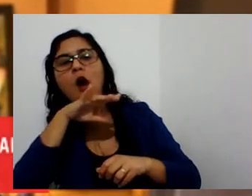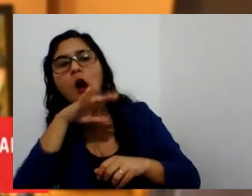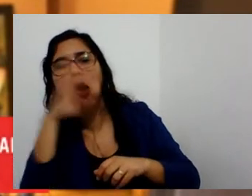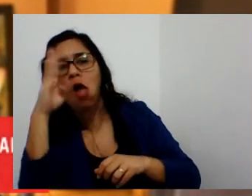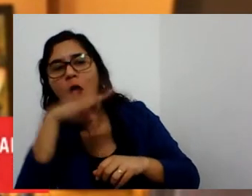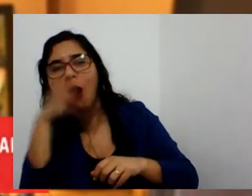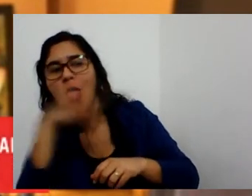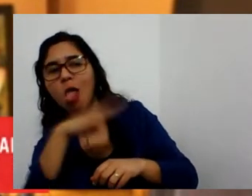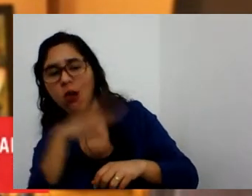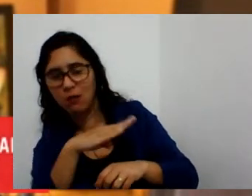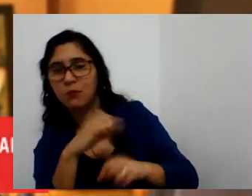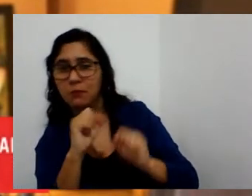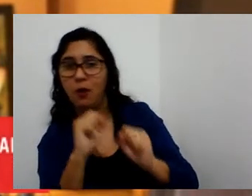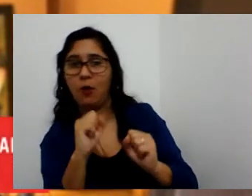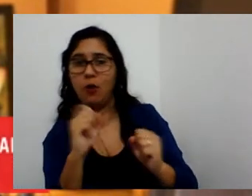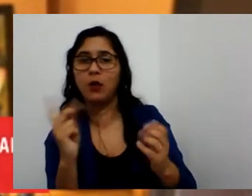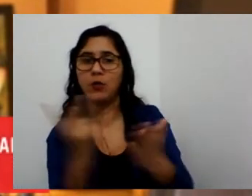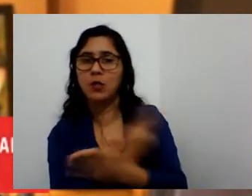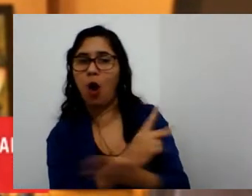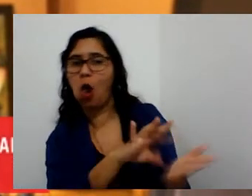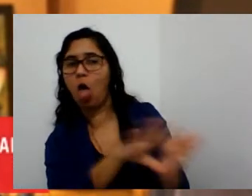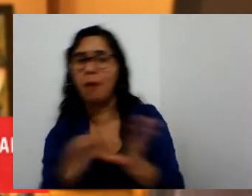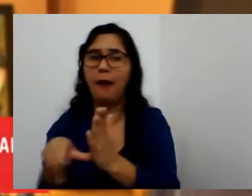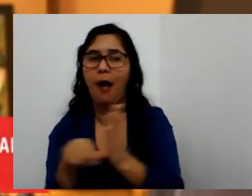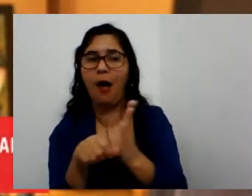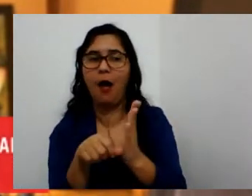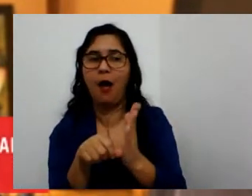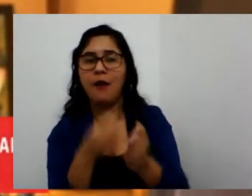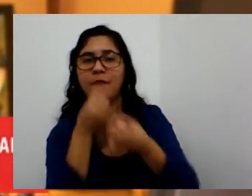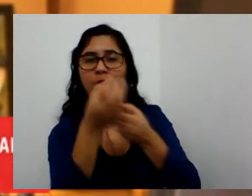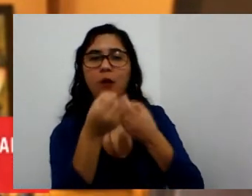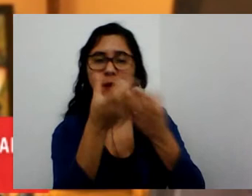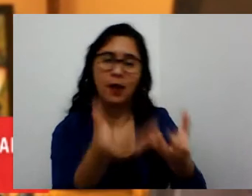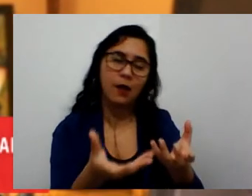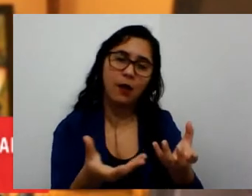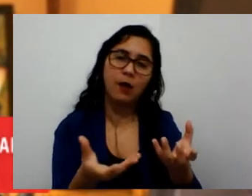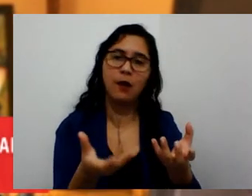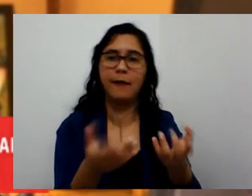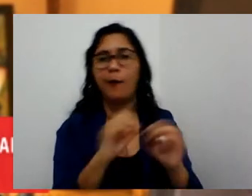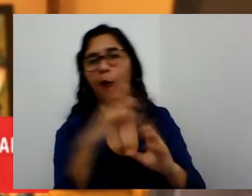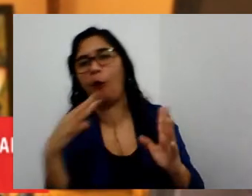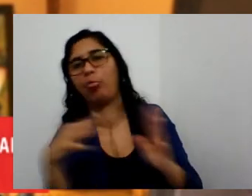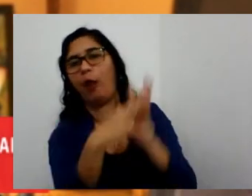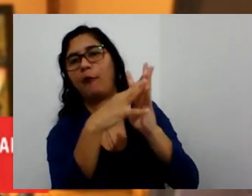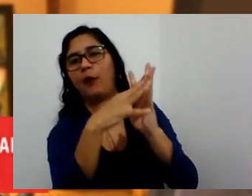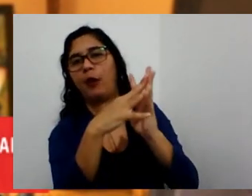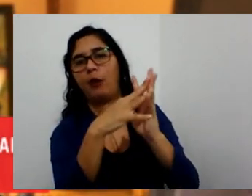possam, porventura, roubar deles informações ou interferir